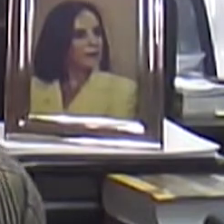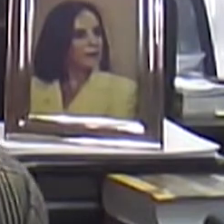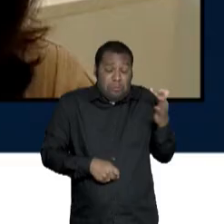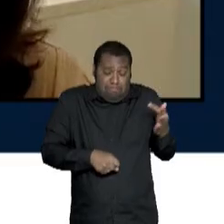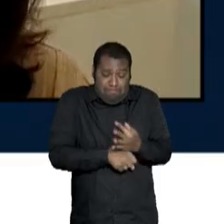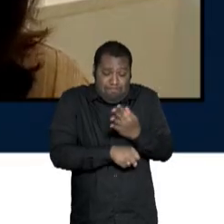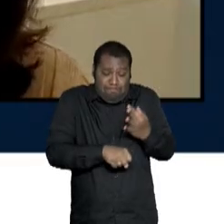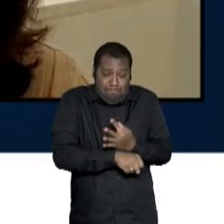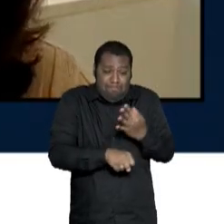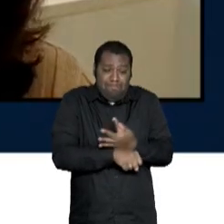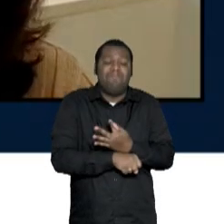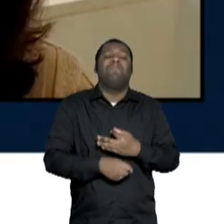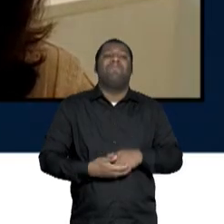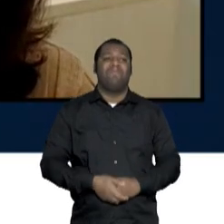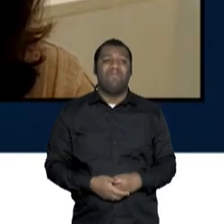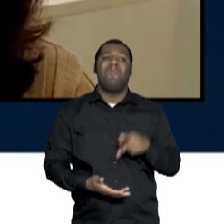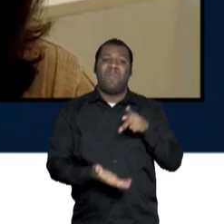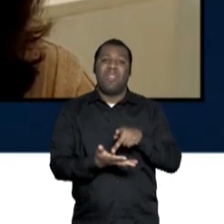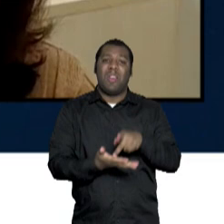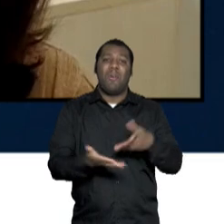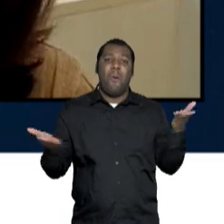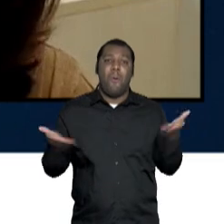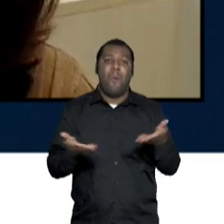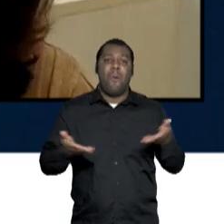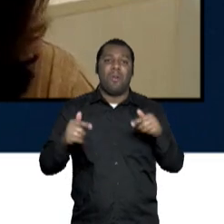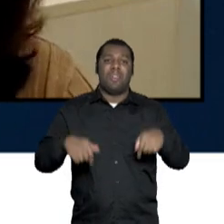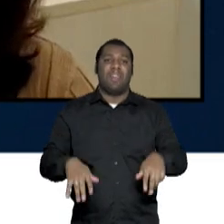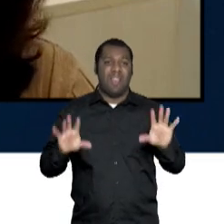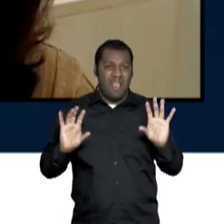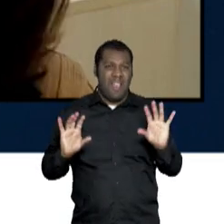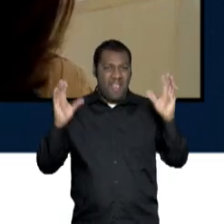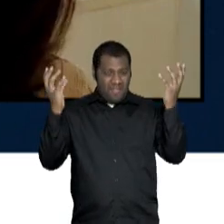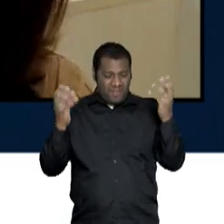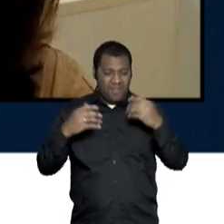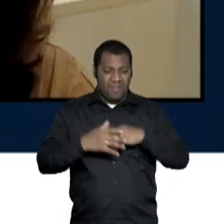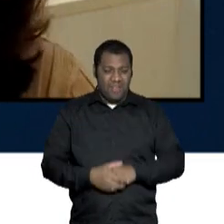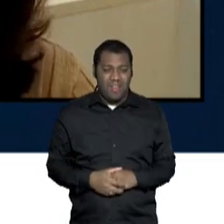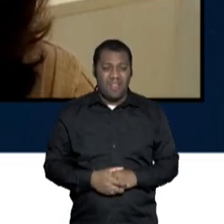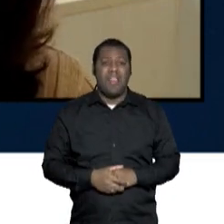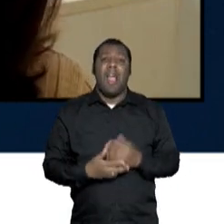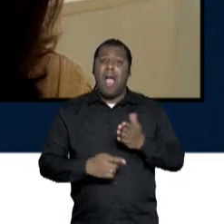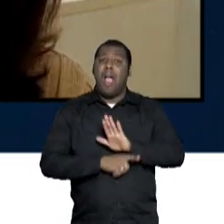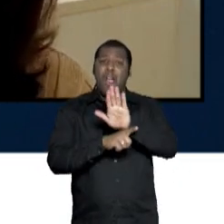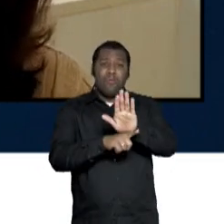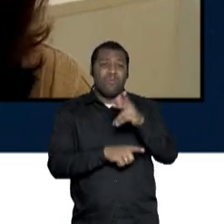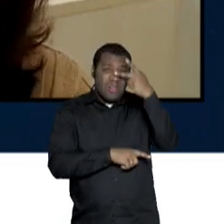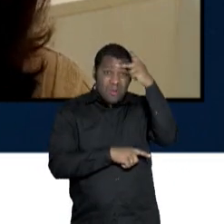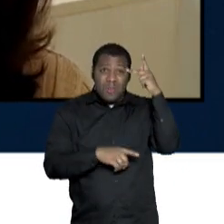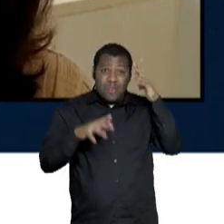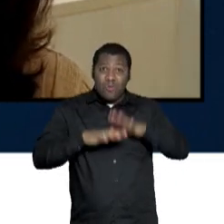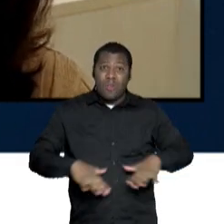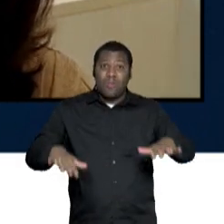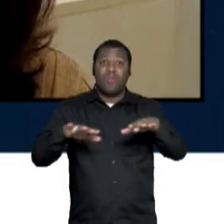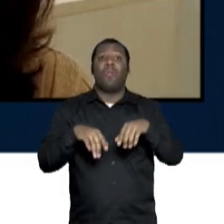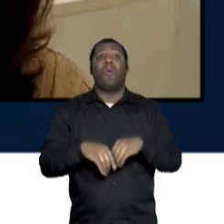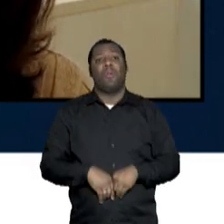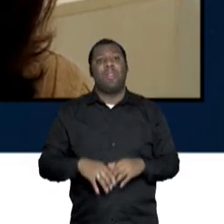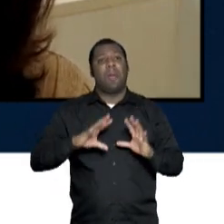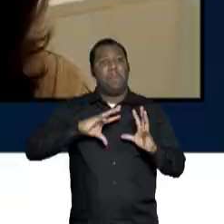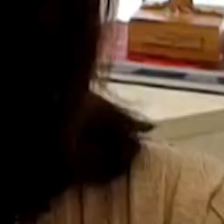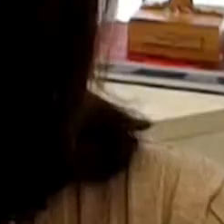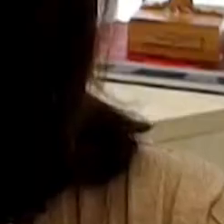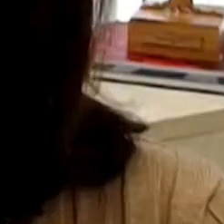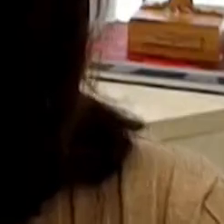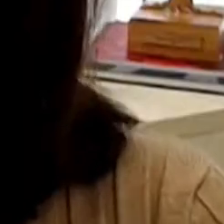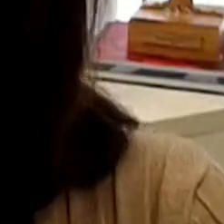aspectos a assessora de gestão sustentável do Superior Tribunal de Justiça Ketlin Feitosa explicou que ao longo dos últimos